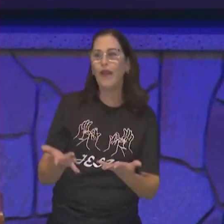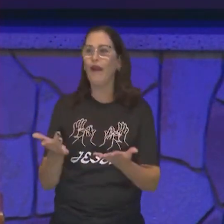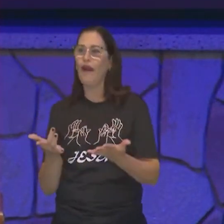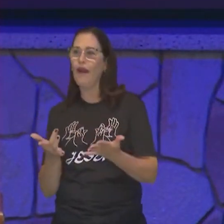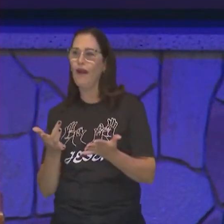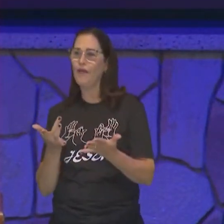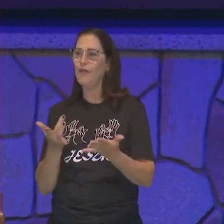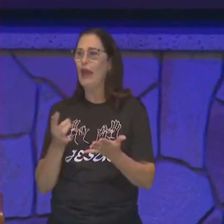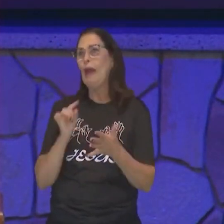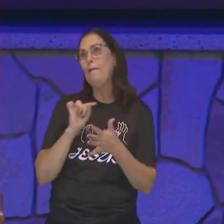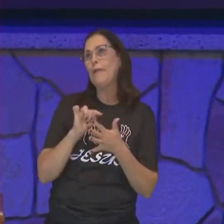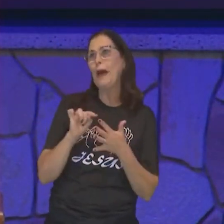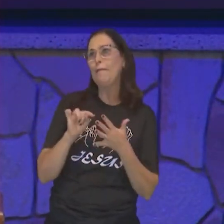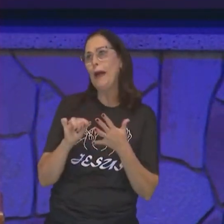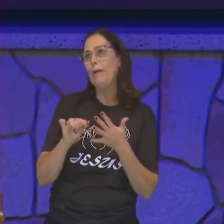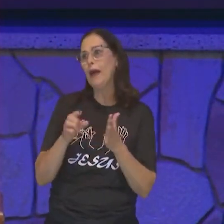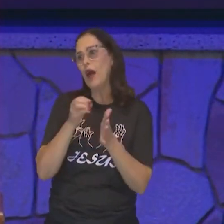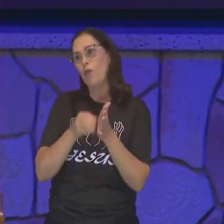justificativas.